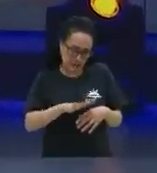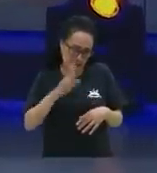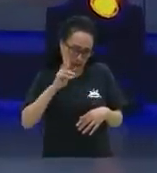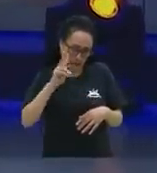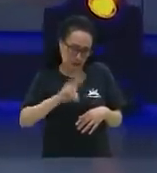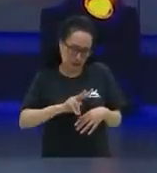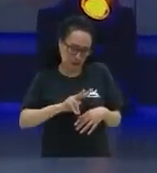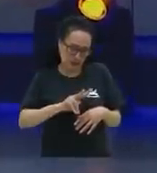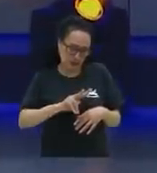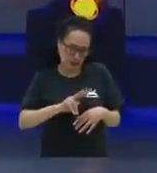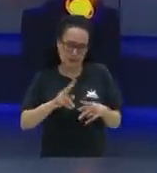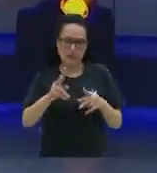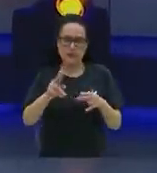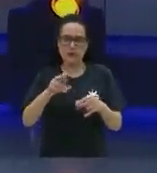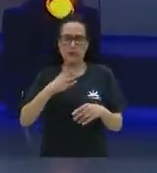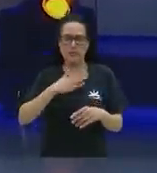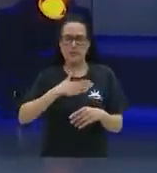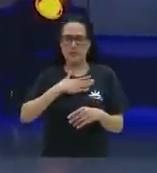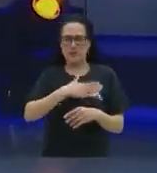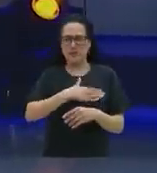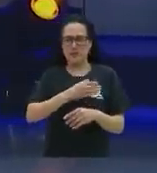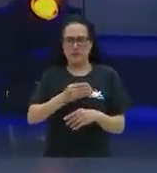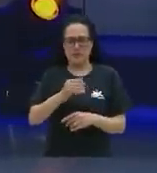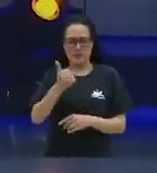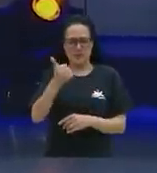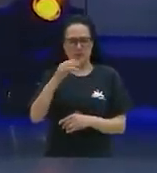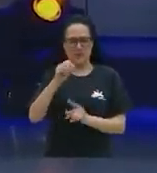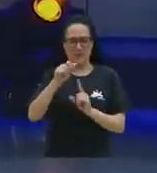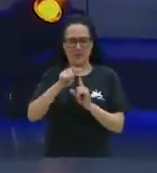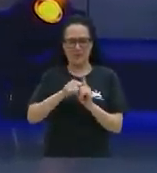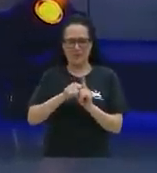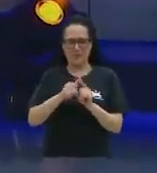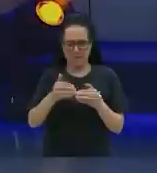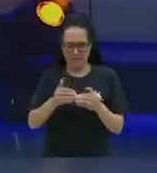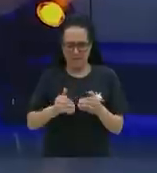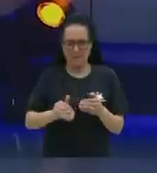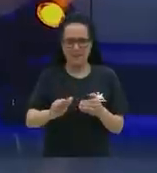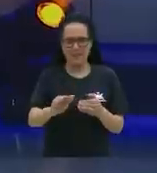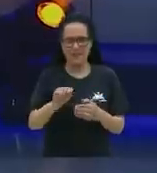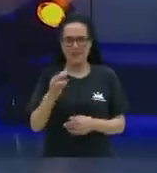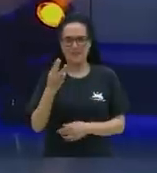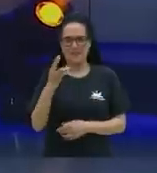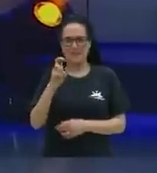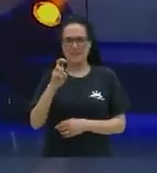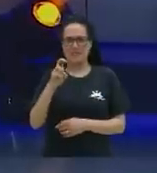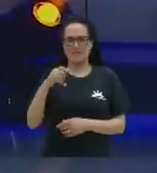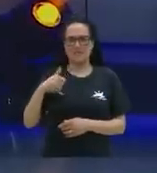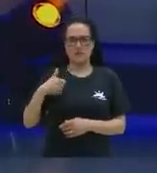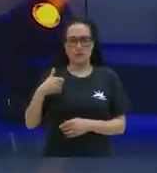fosse meu caçula Gabriel, que hoje já vai completar 35 anos de idade.